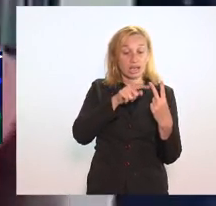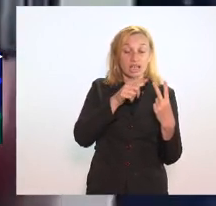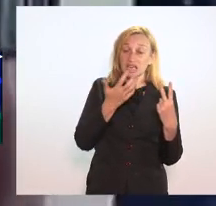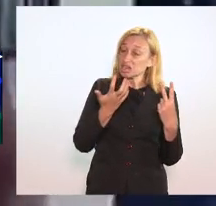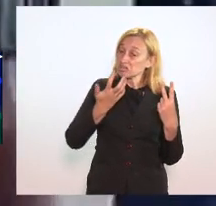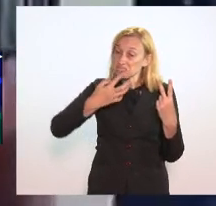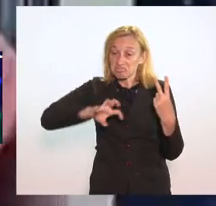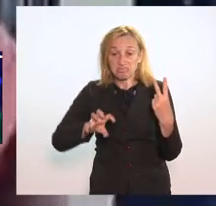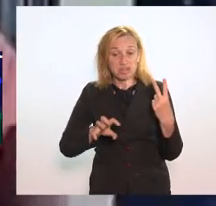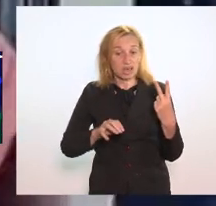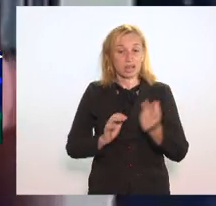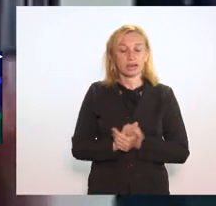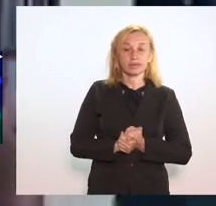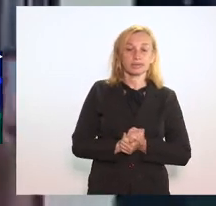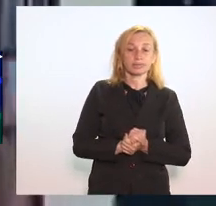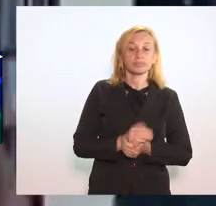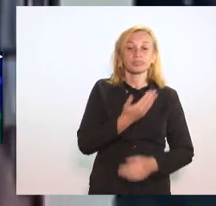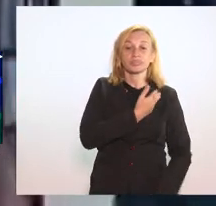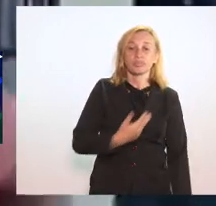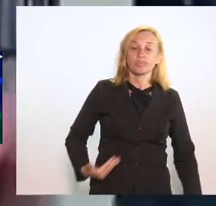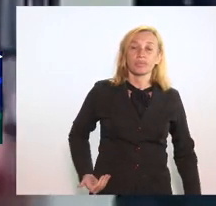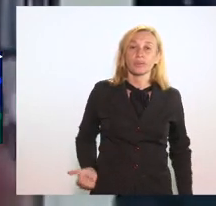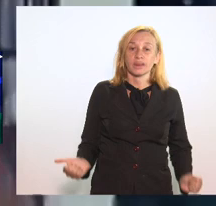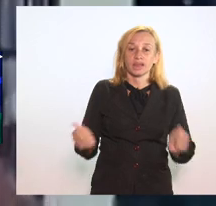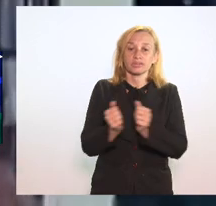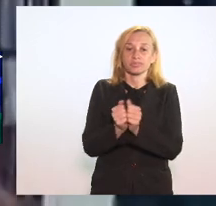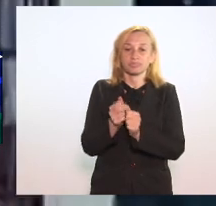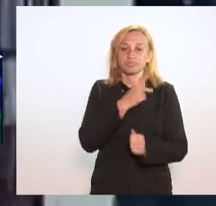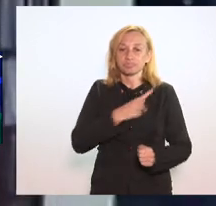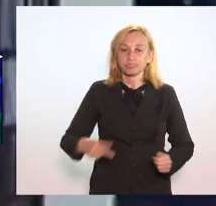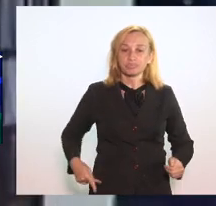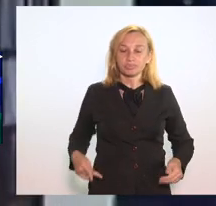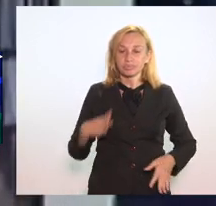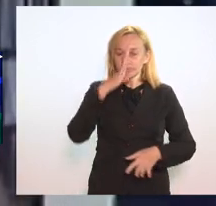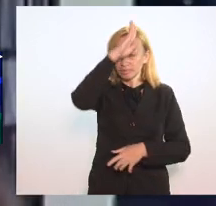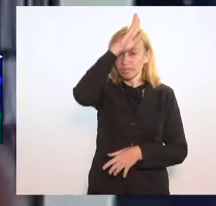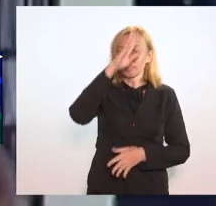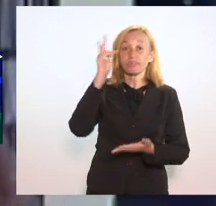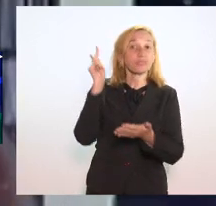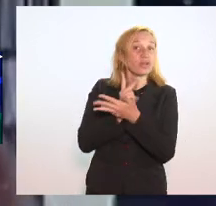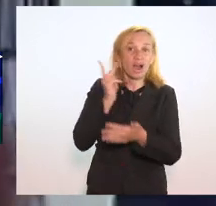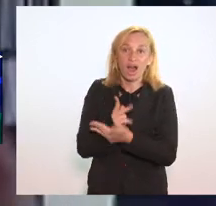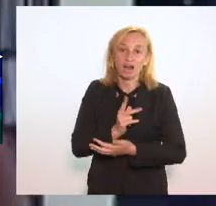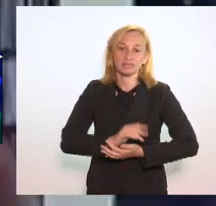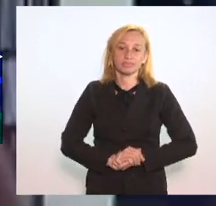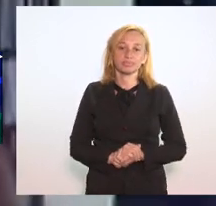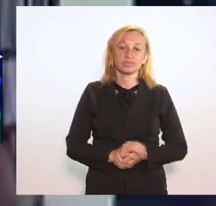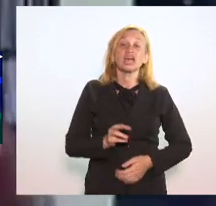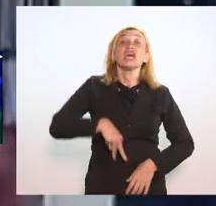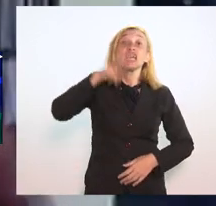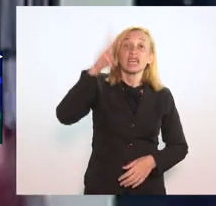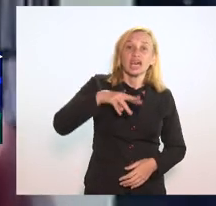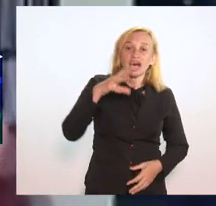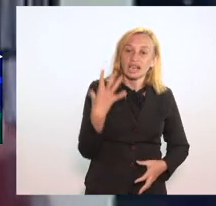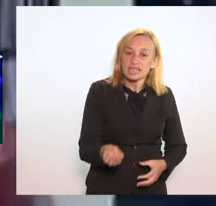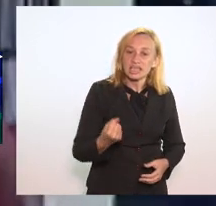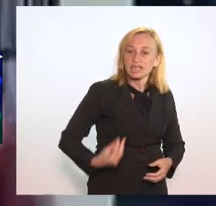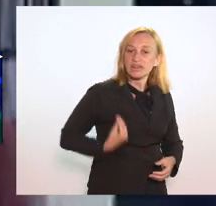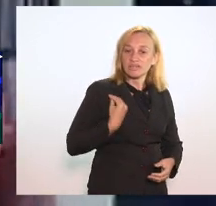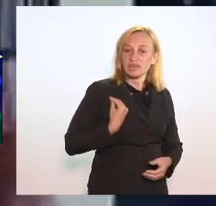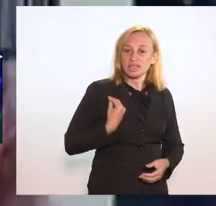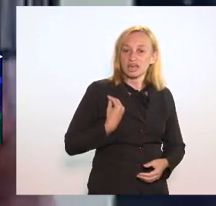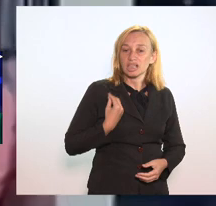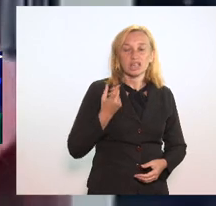desde que está ganhar com presidente da república e acabou da vida não é